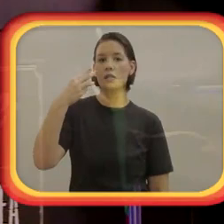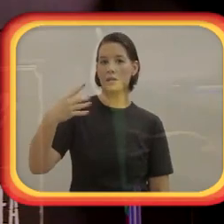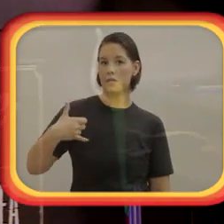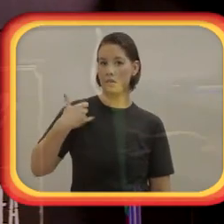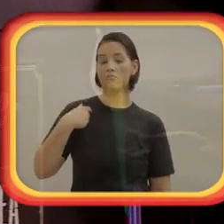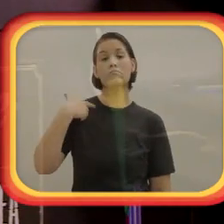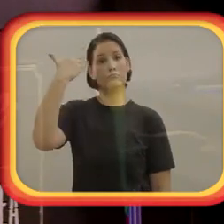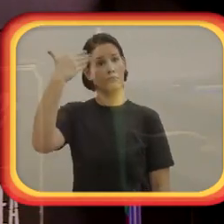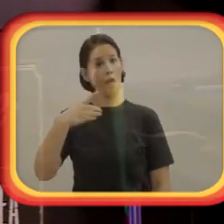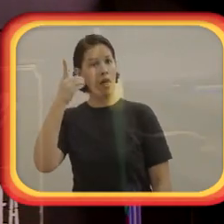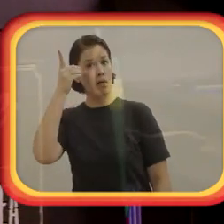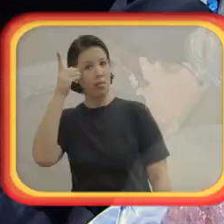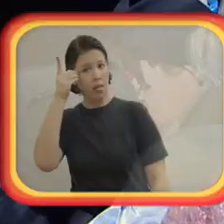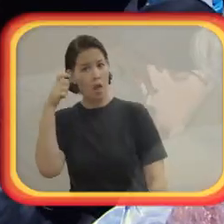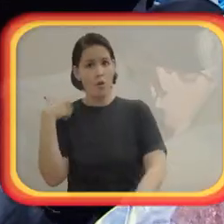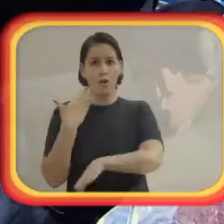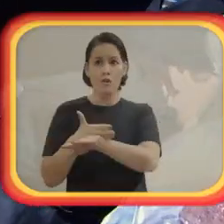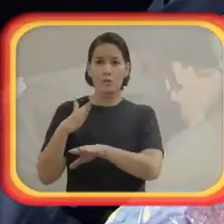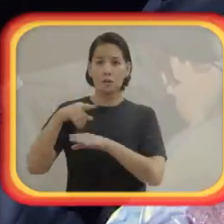eu sou estagiária do café.